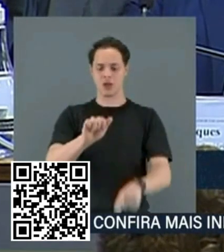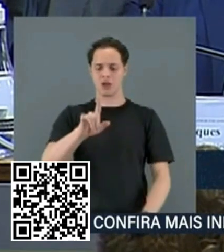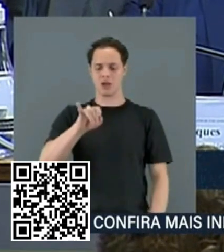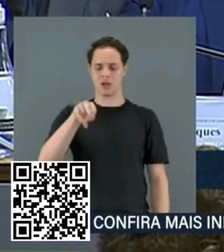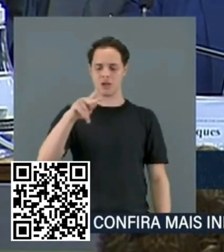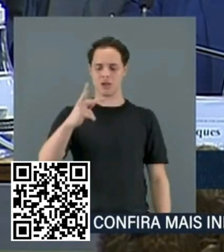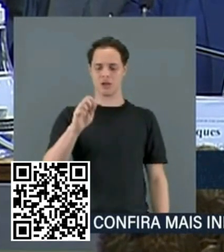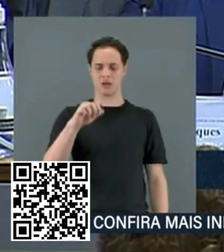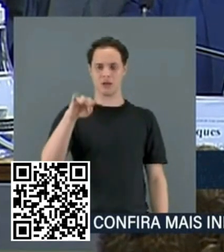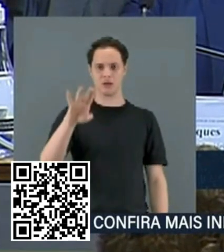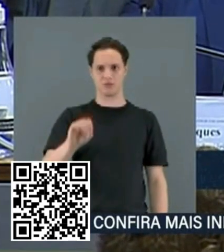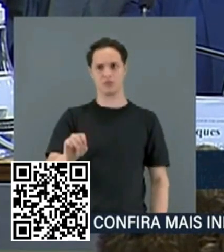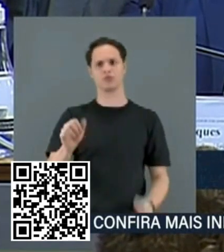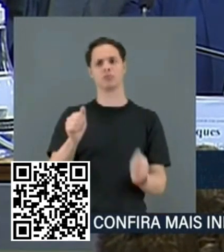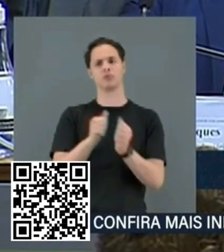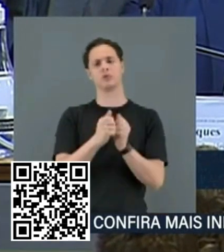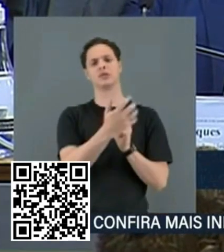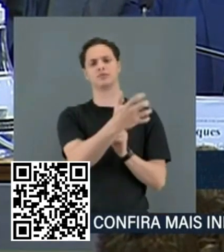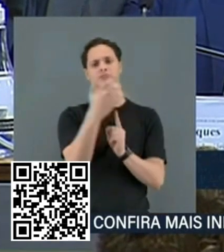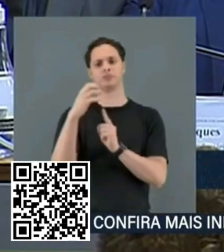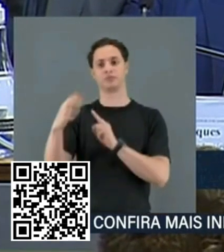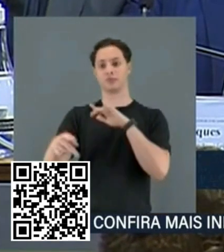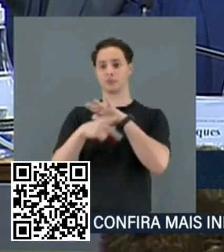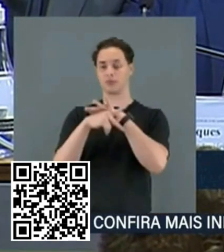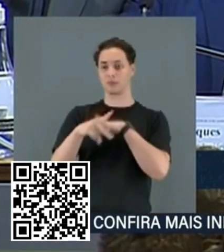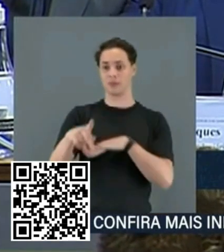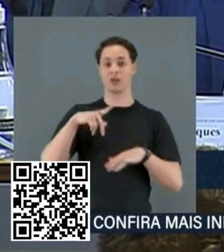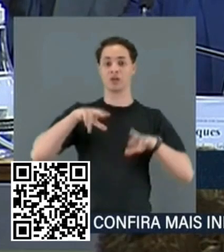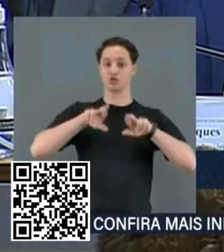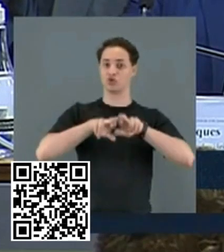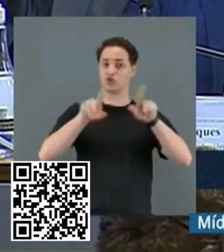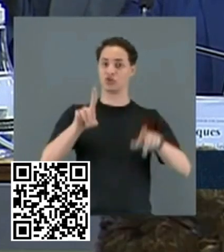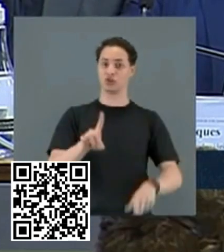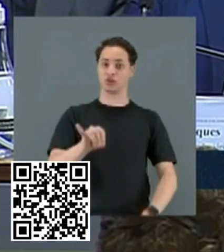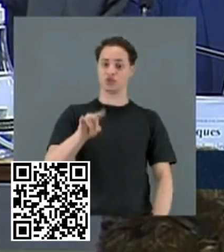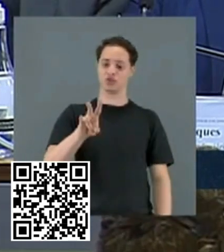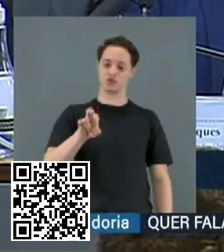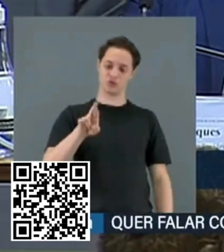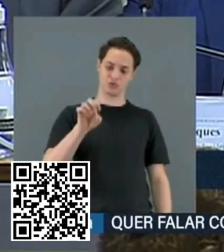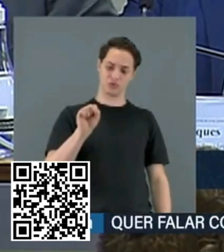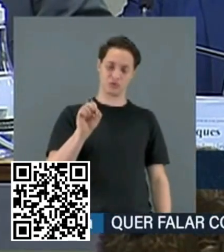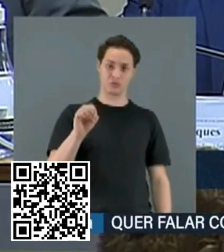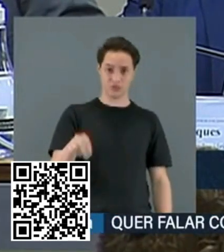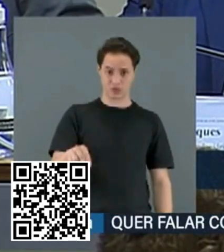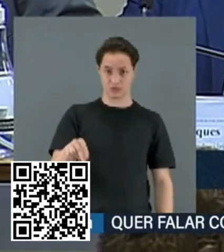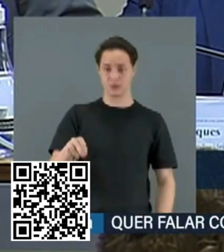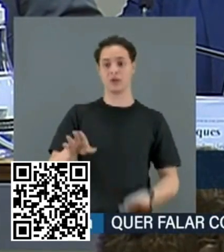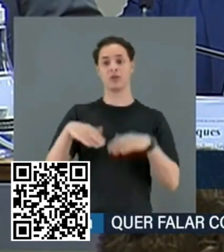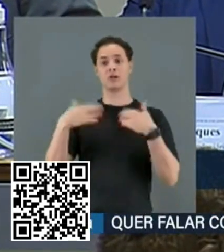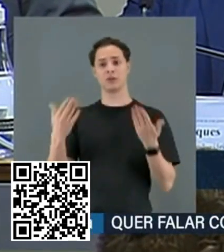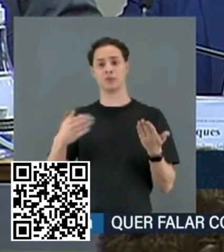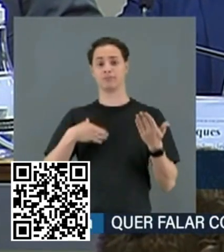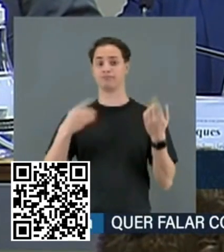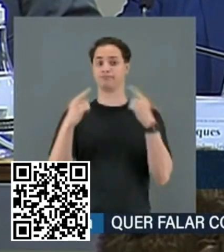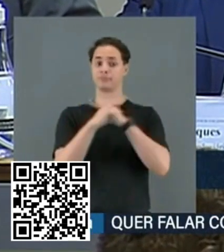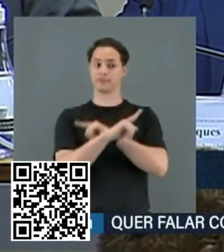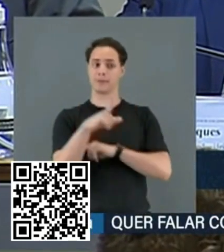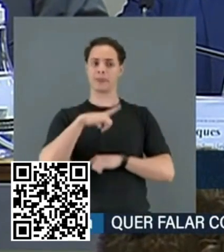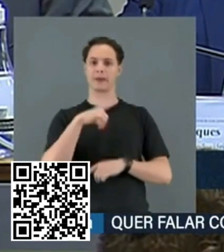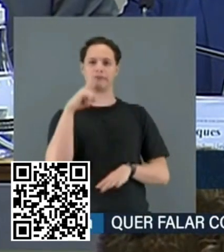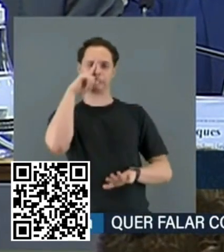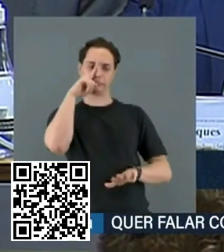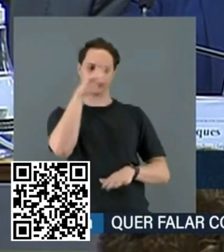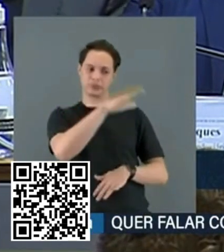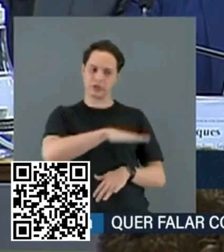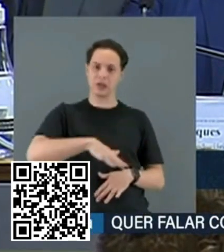que demandaria tratamento substancialmente diverso. Do contrário, estaríamos diante de um perigosíssimo cenário